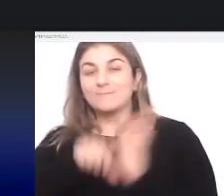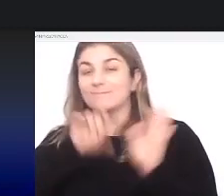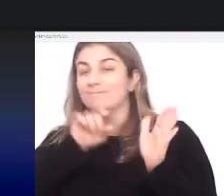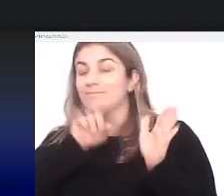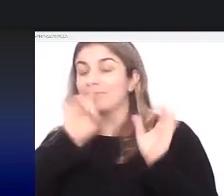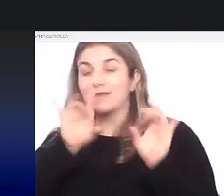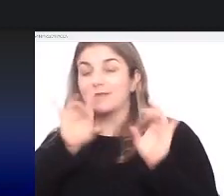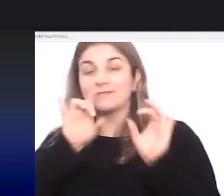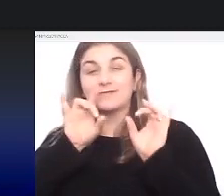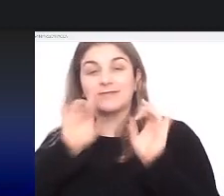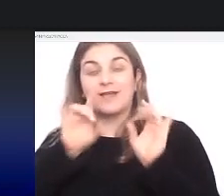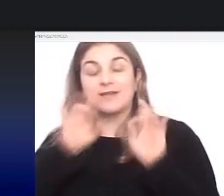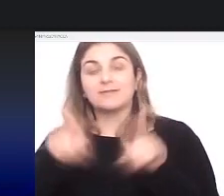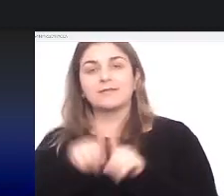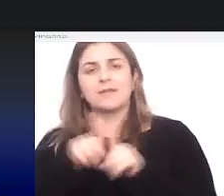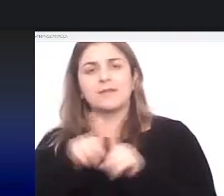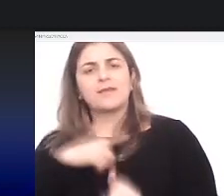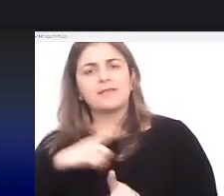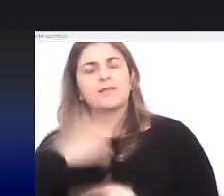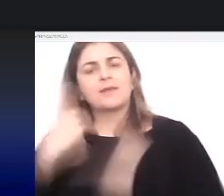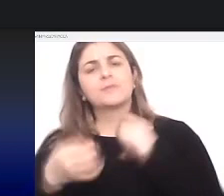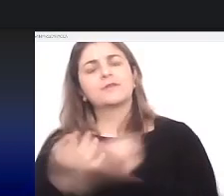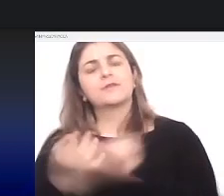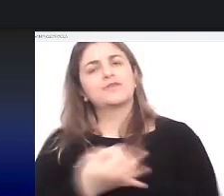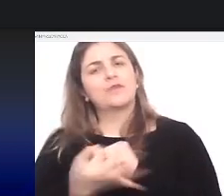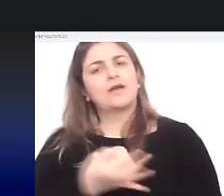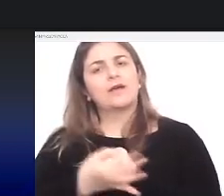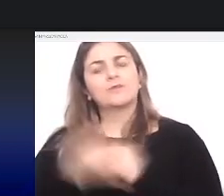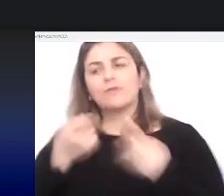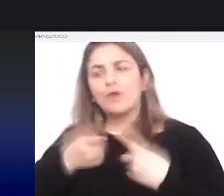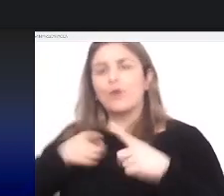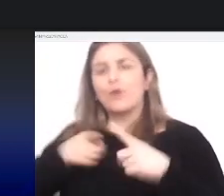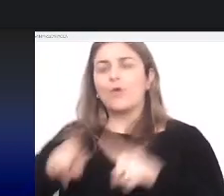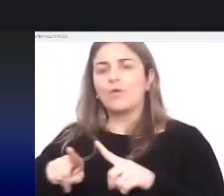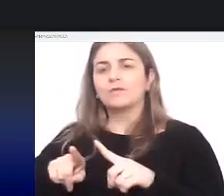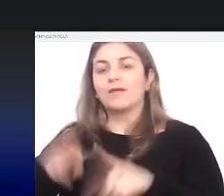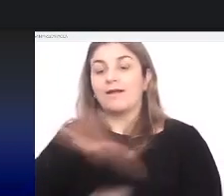com debatedores de alta categoria no direito criminal,